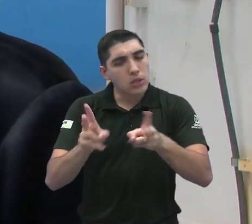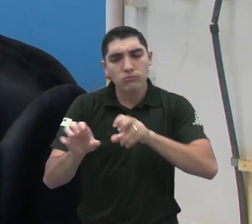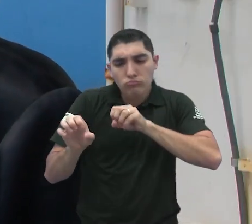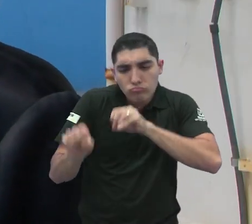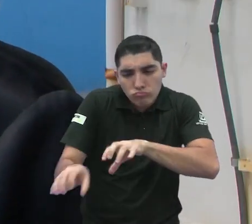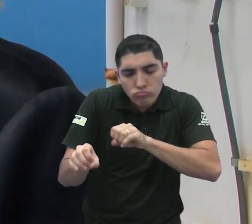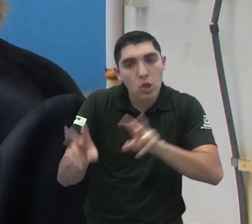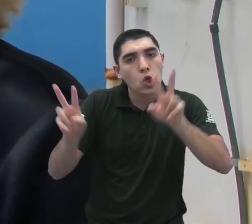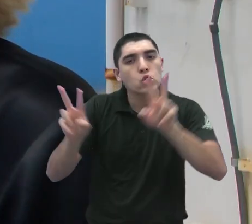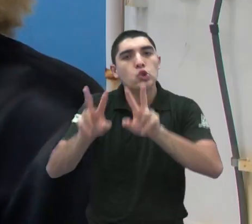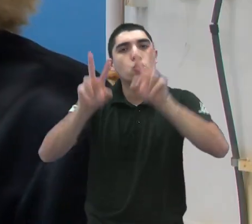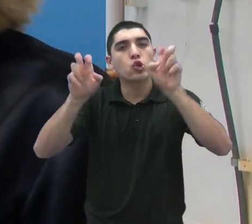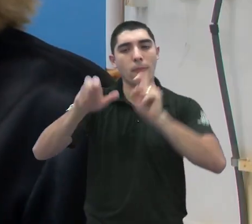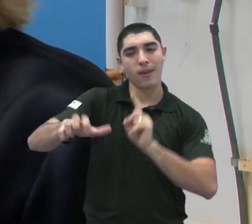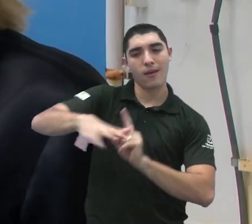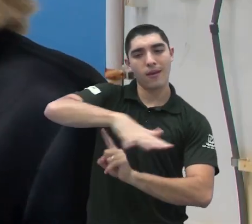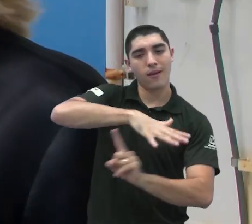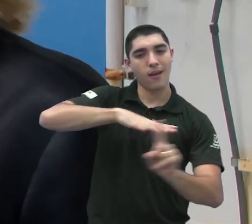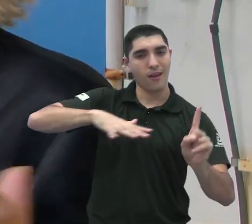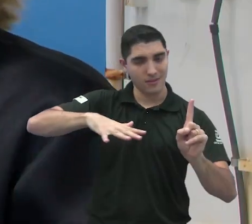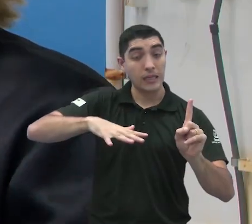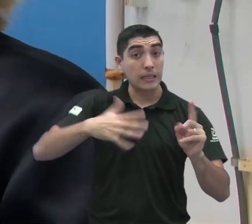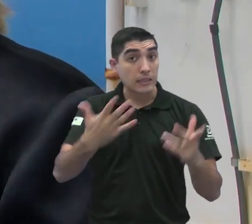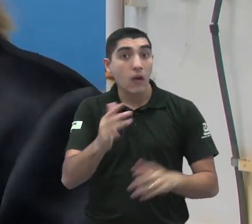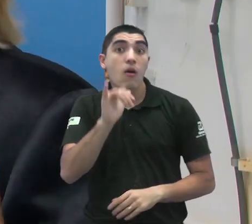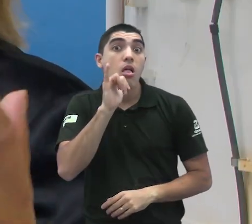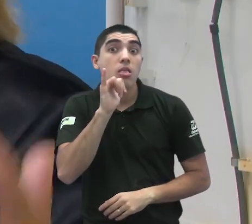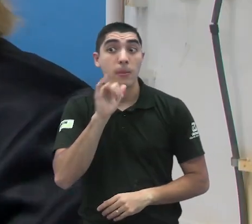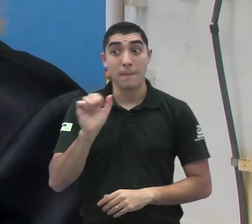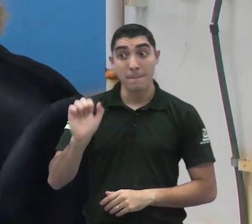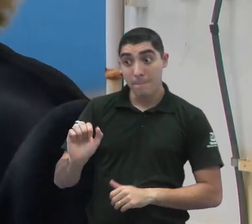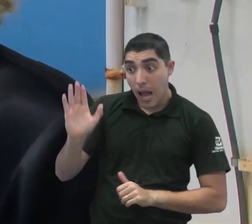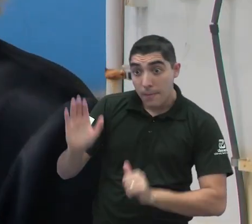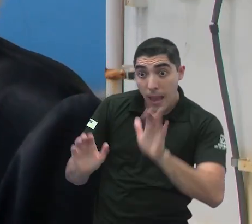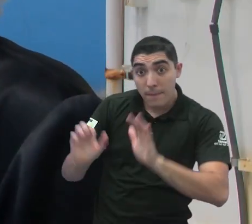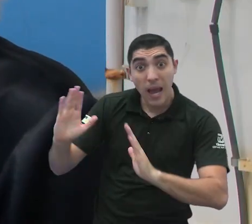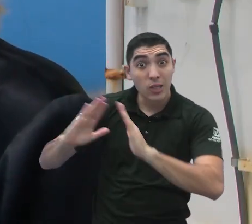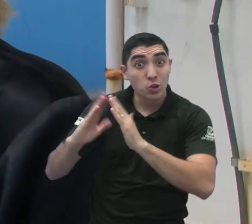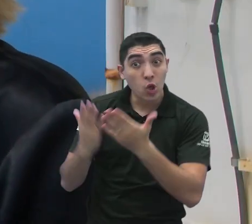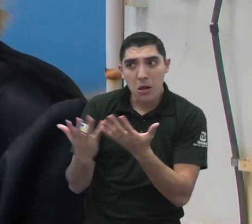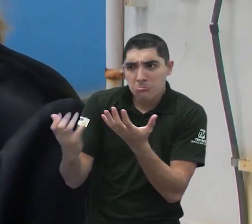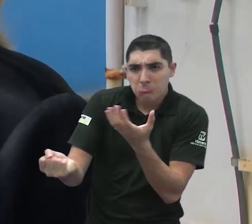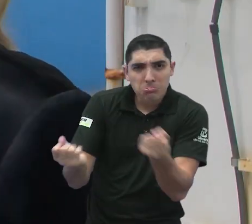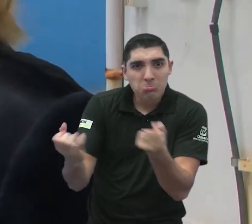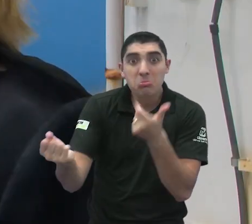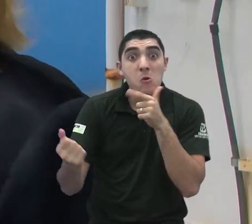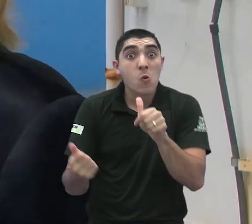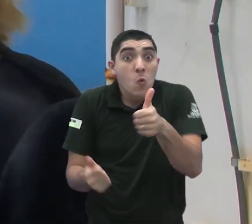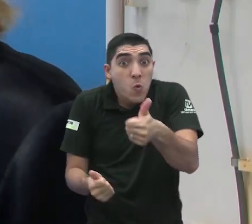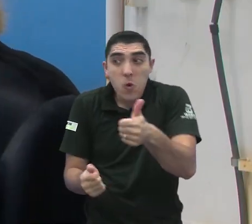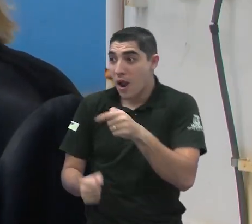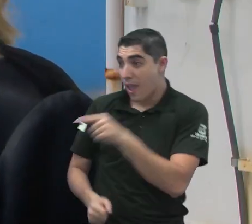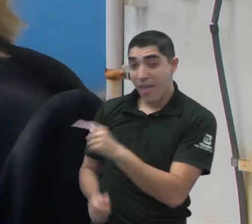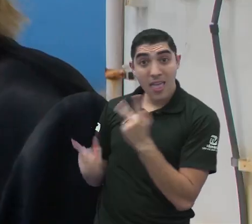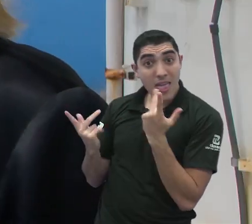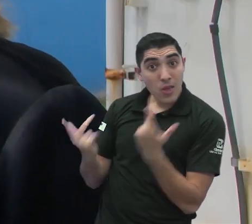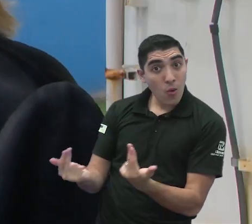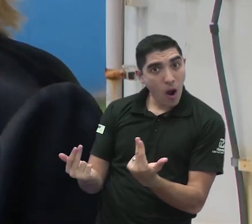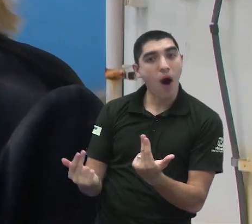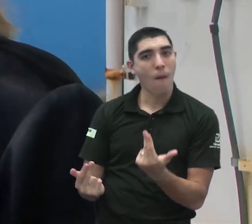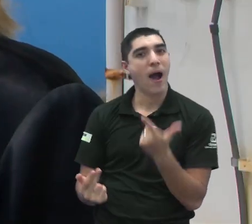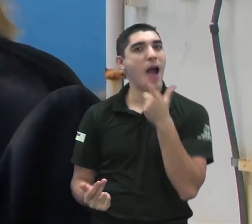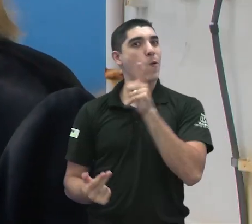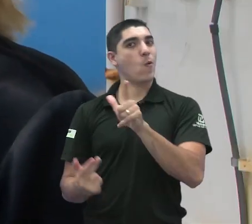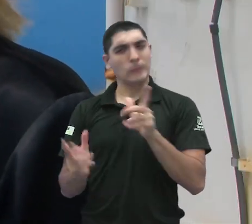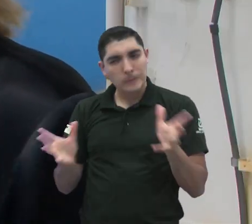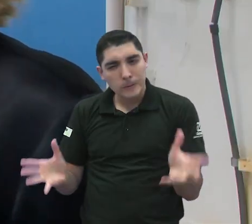trabalham a educação ambiental, né? Então, a gente precisa que o maior número possível de escolas que a gente possa instalar